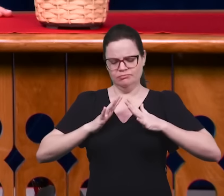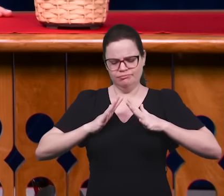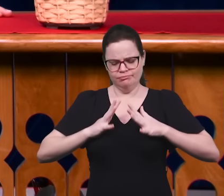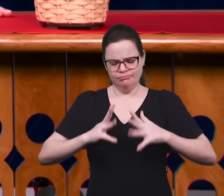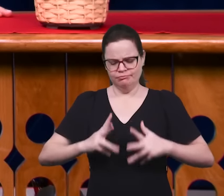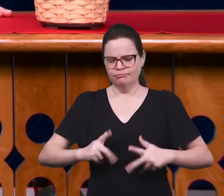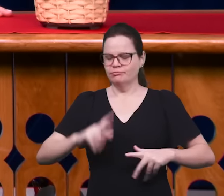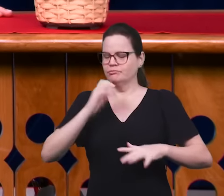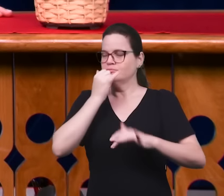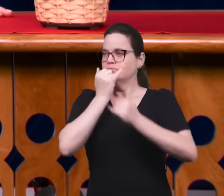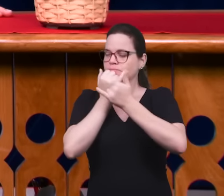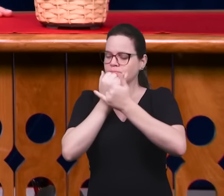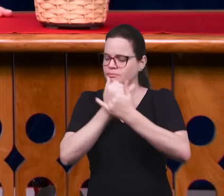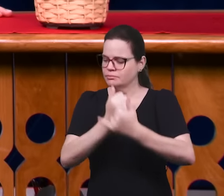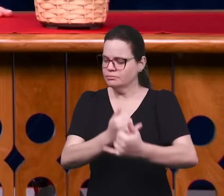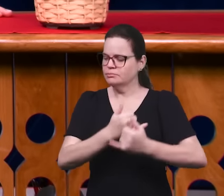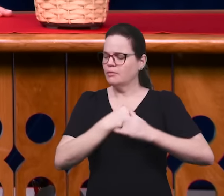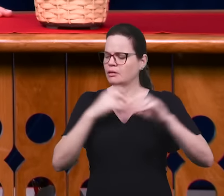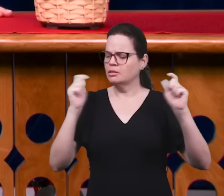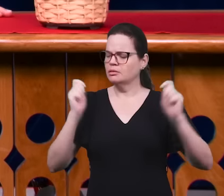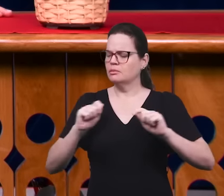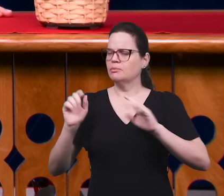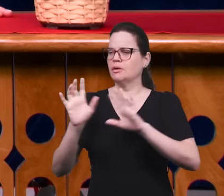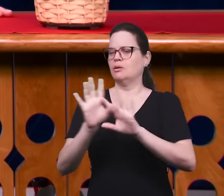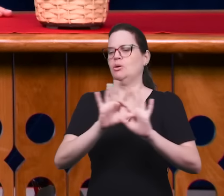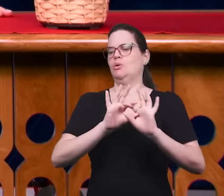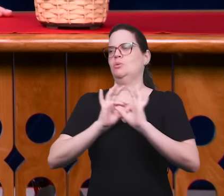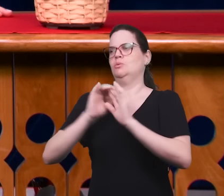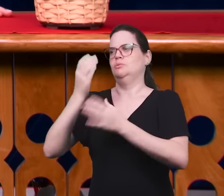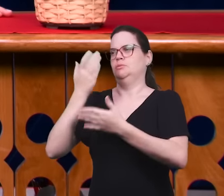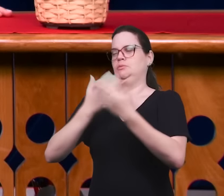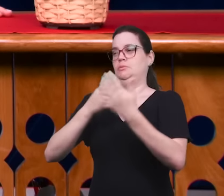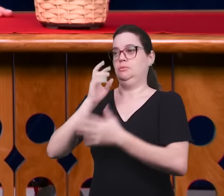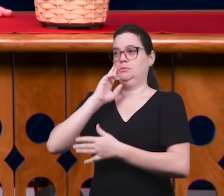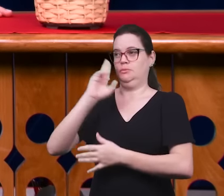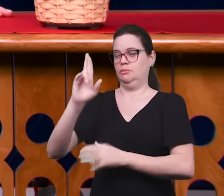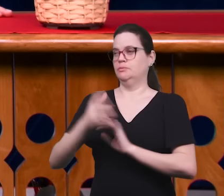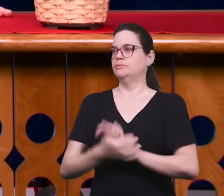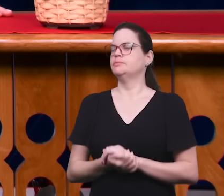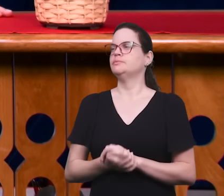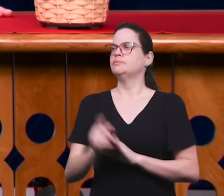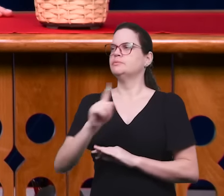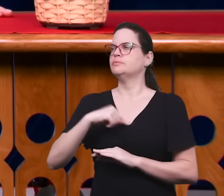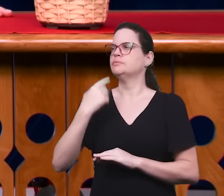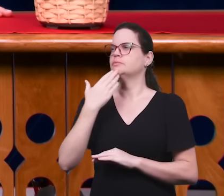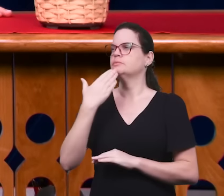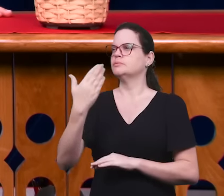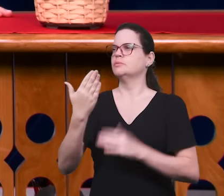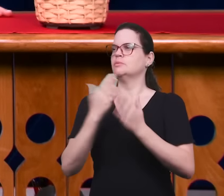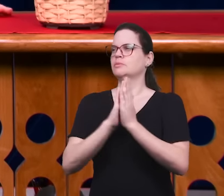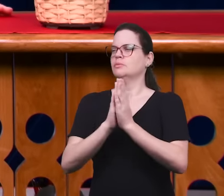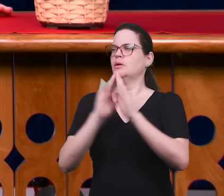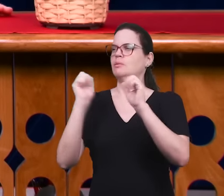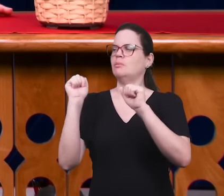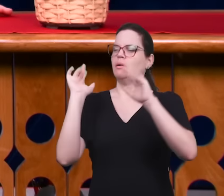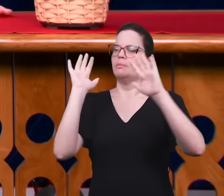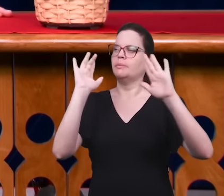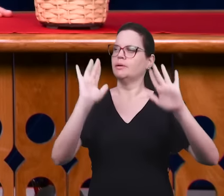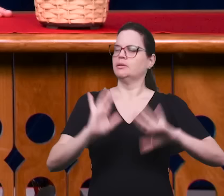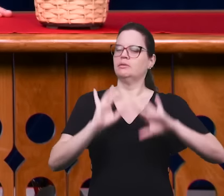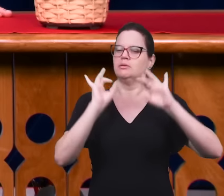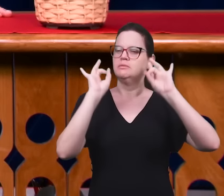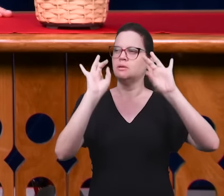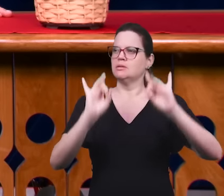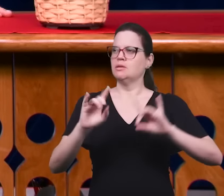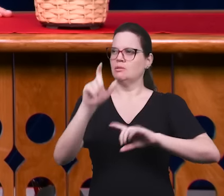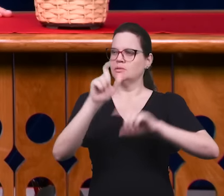sermos perdoados, de podermos entrar na Tua santa e gloriosa presença. Pedimos uma bênção especial para todos